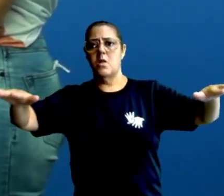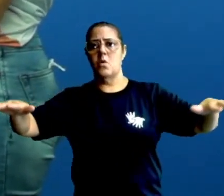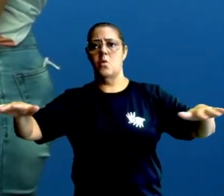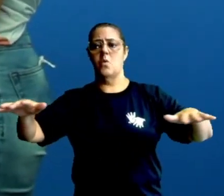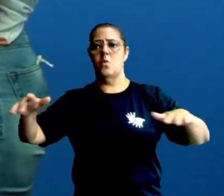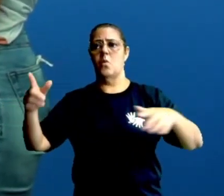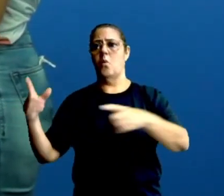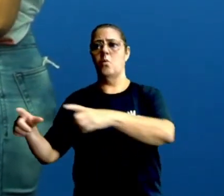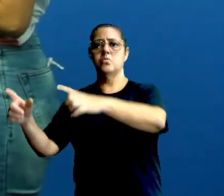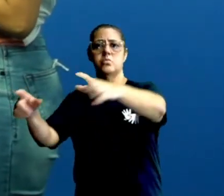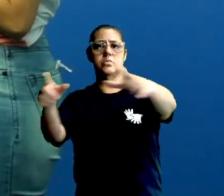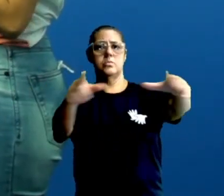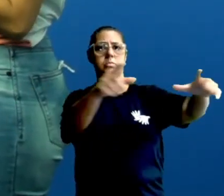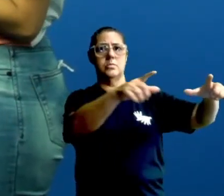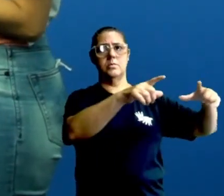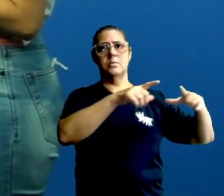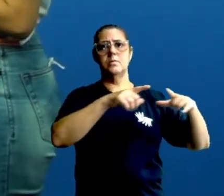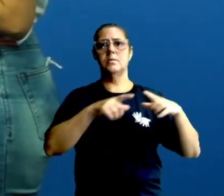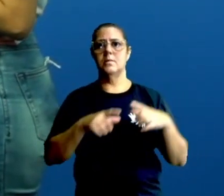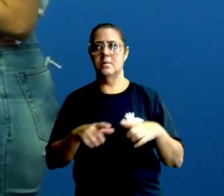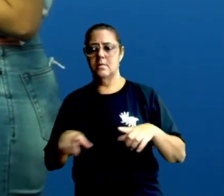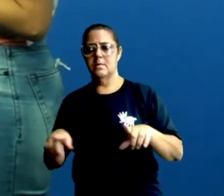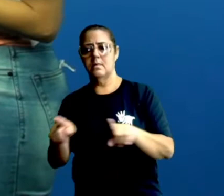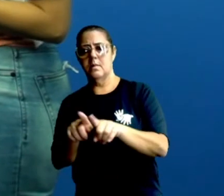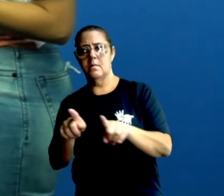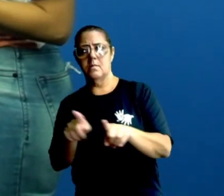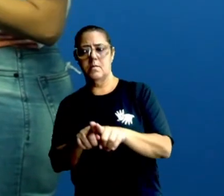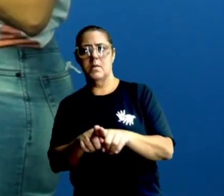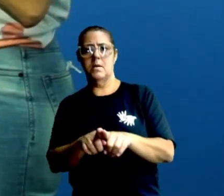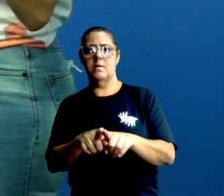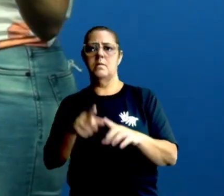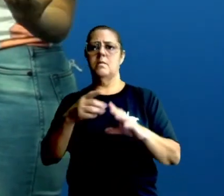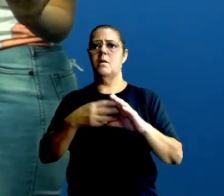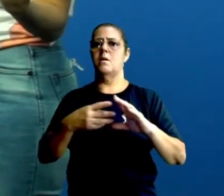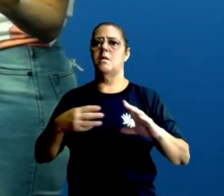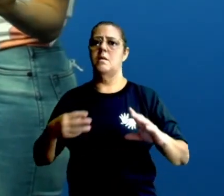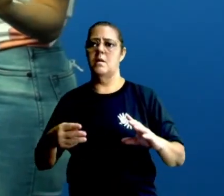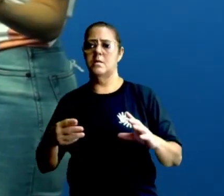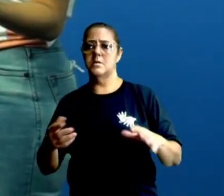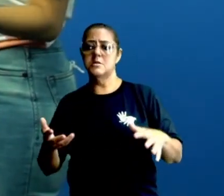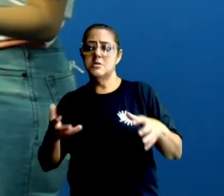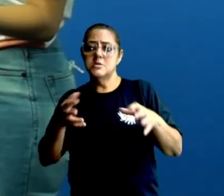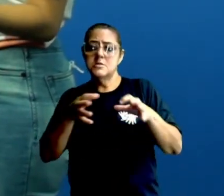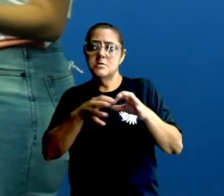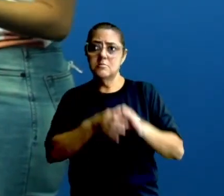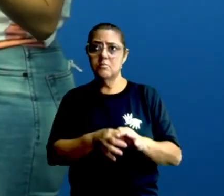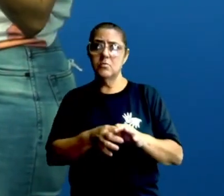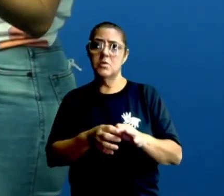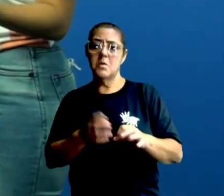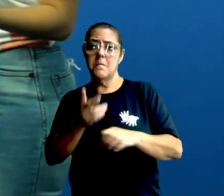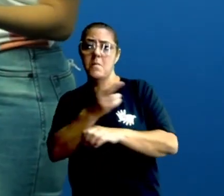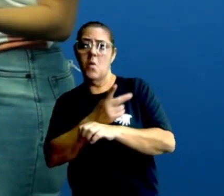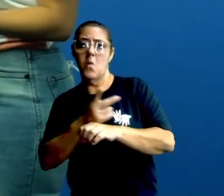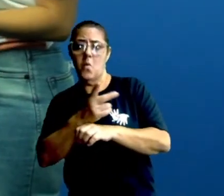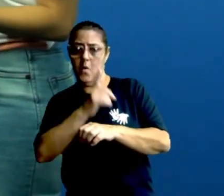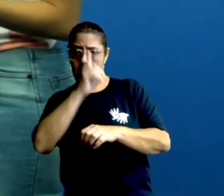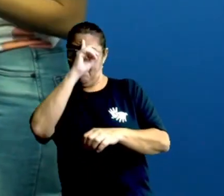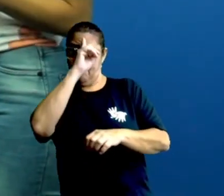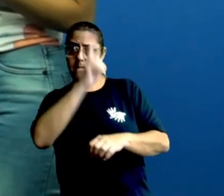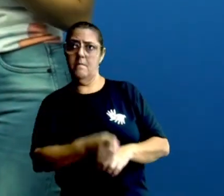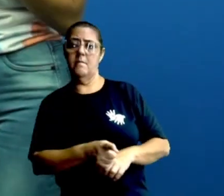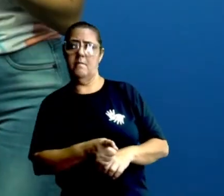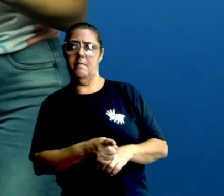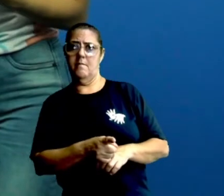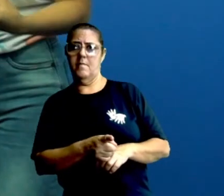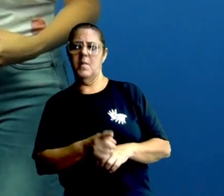outras províncias. Ele também tem esse caráter de se emancipar ou busca autonomia.